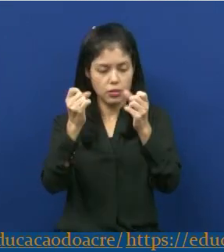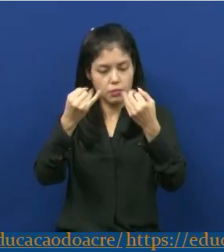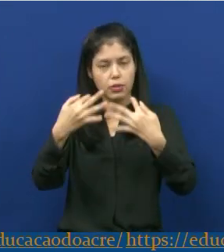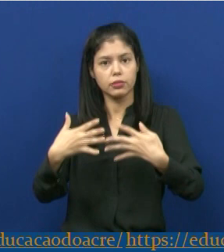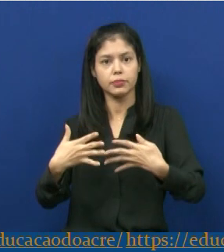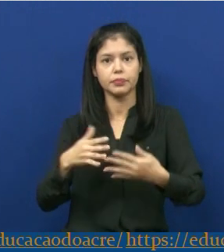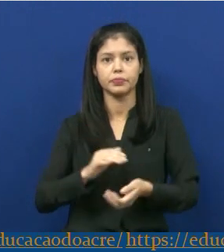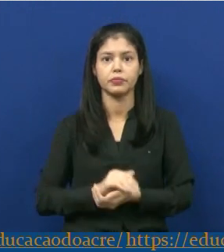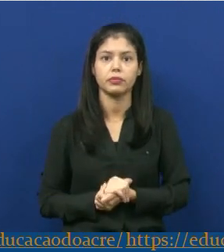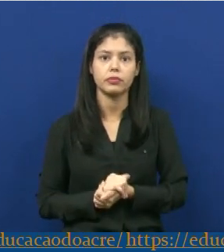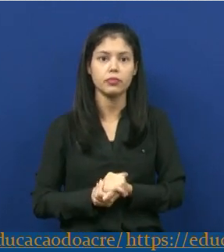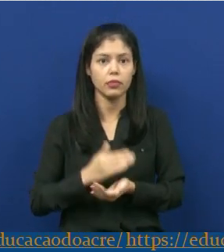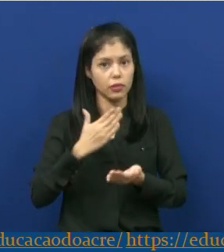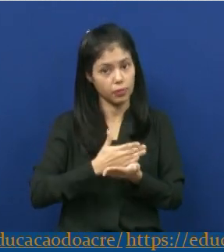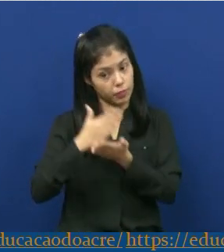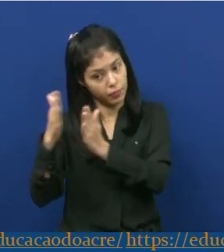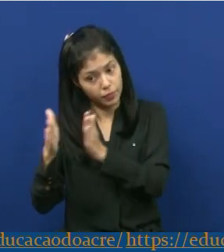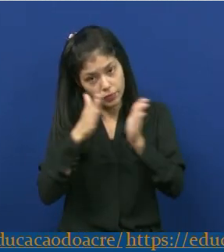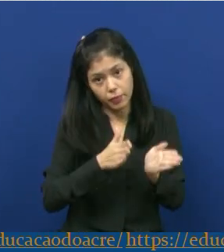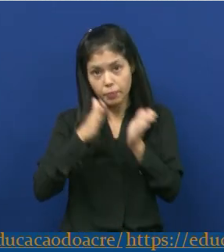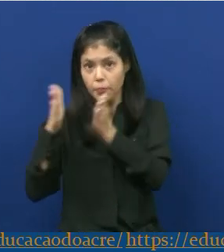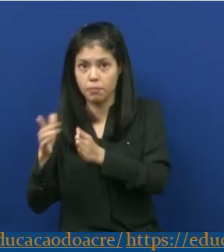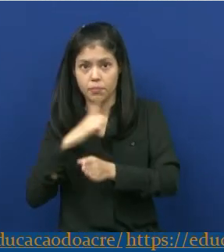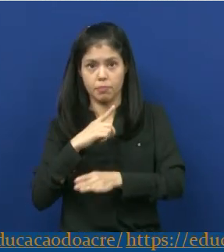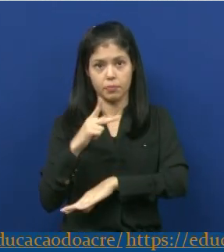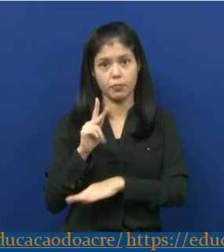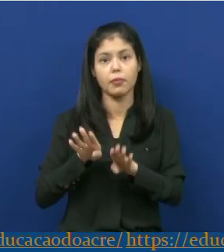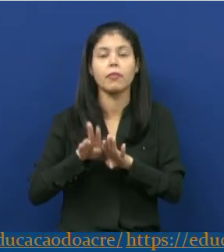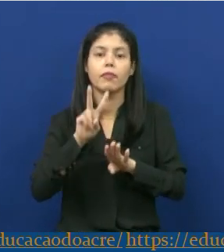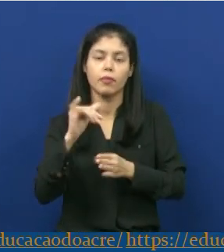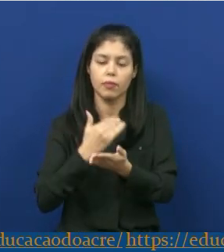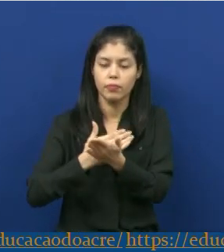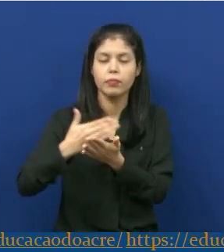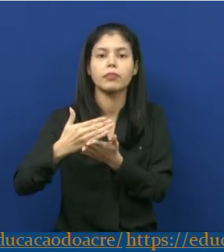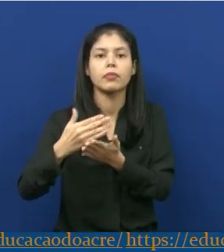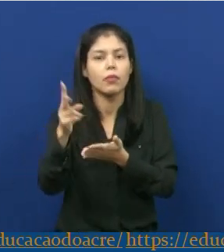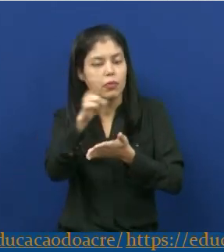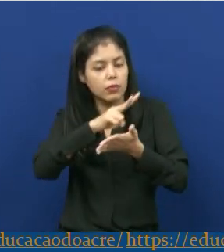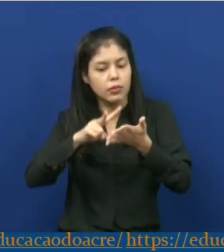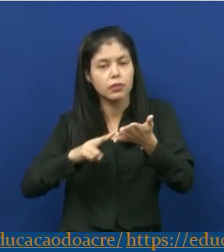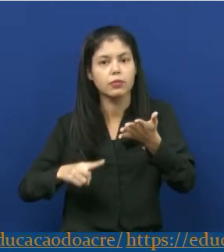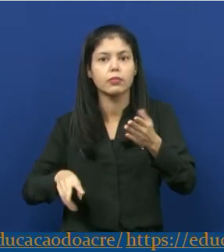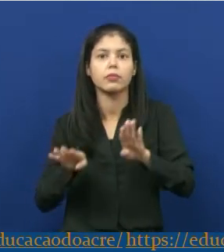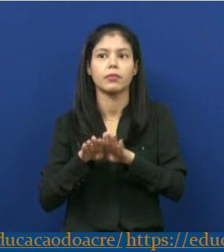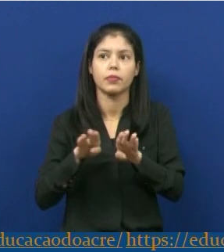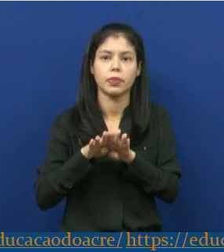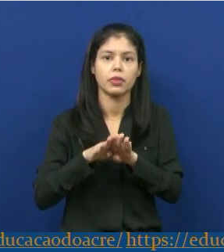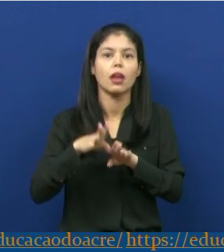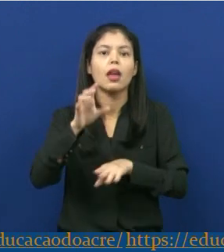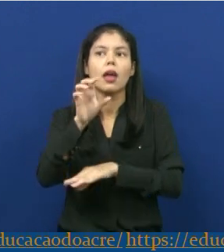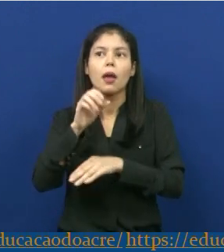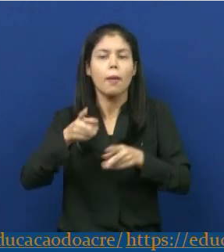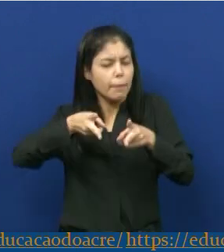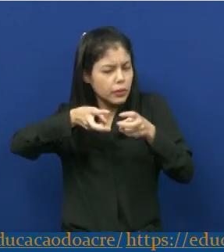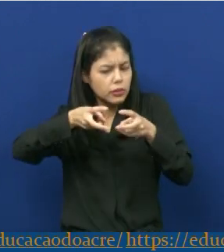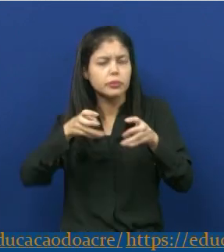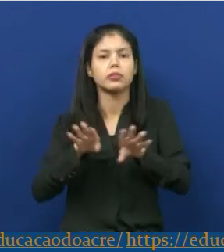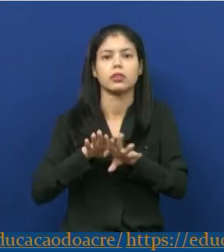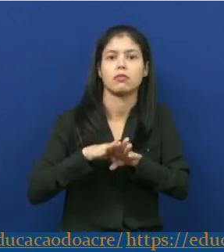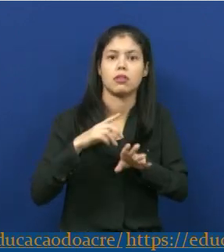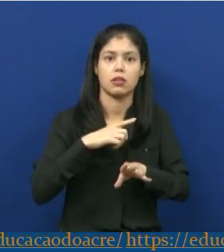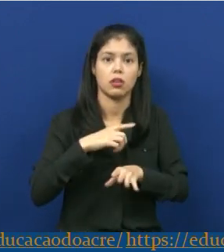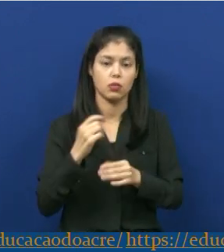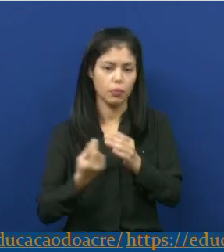explicação. E a partir dela, nós iniciaremos uma leitura, uma releitura das perspectivas dos